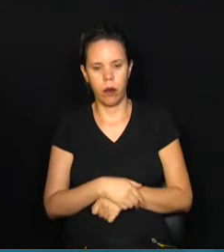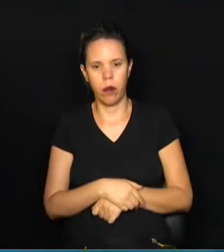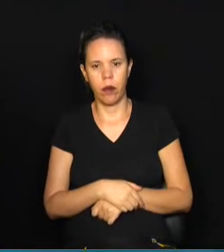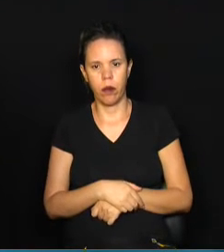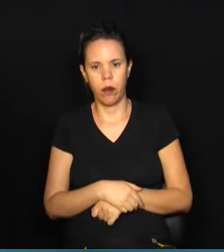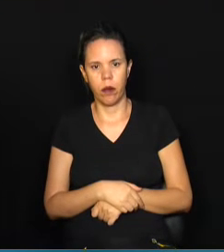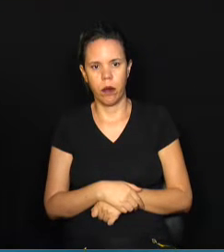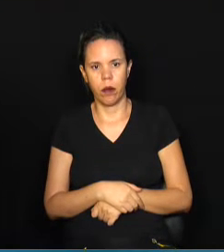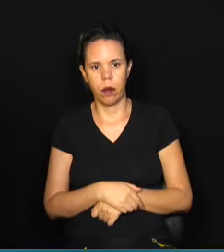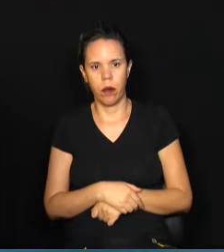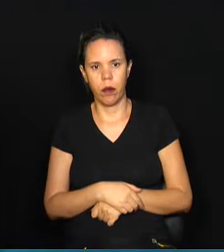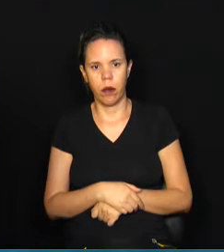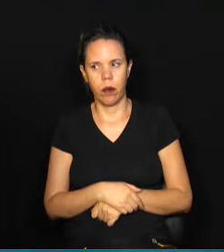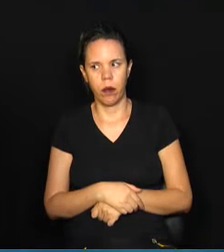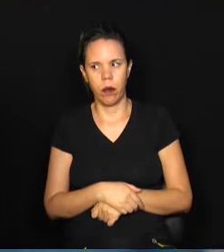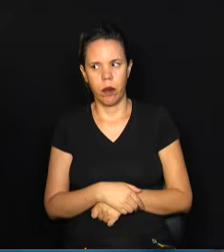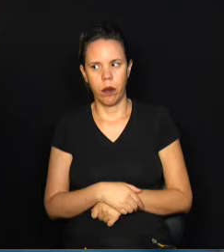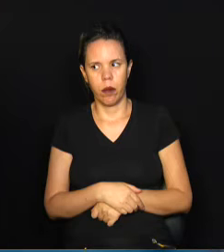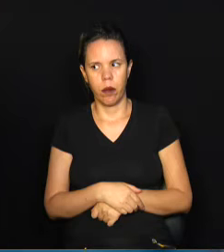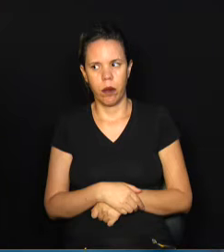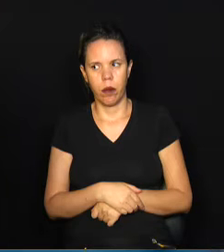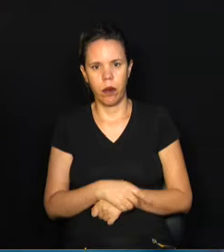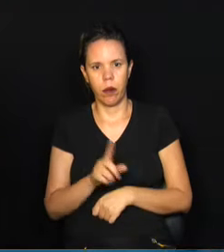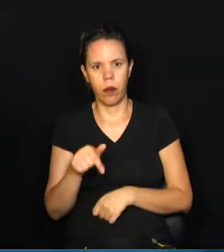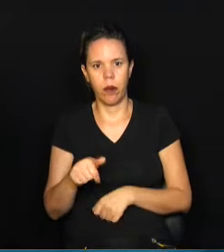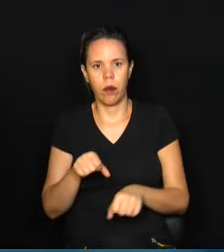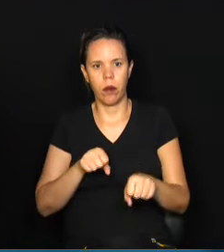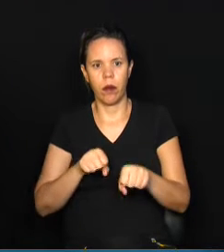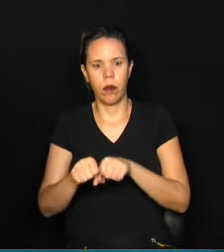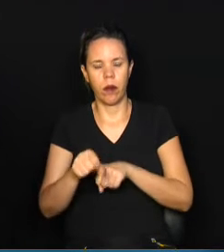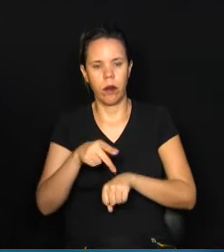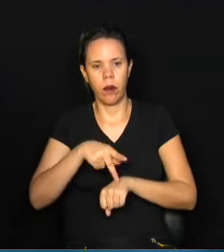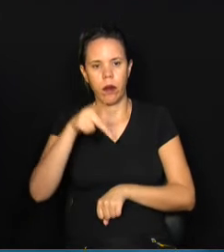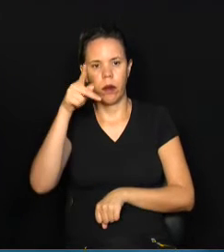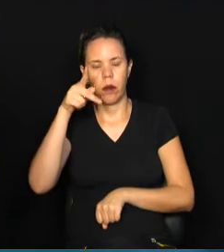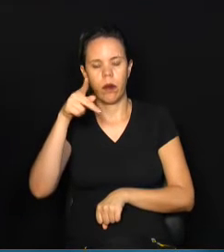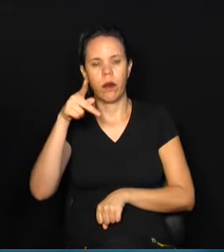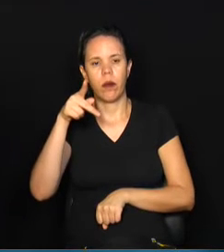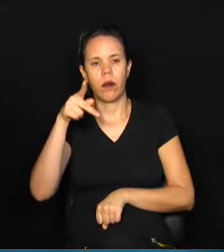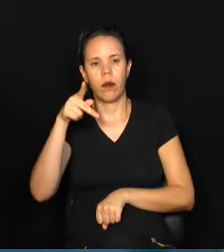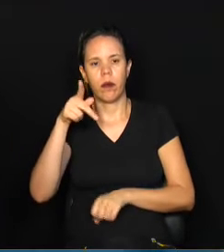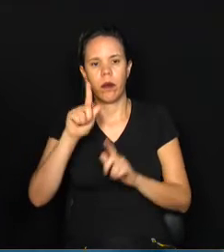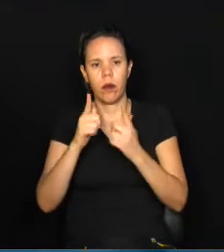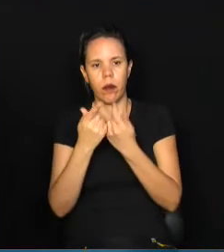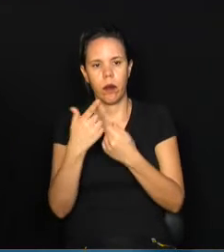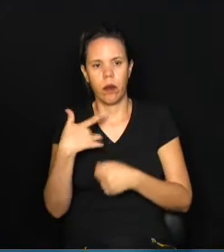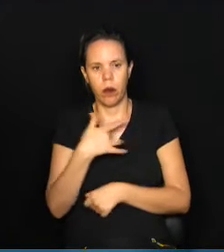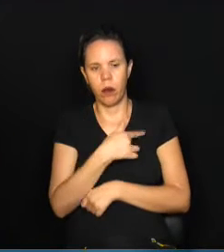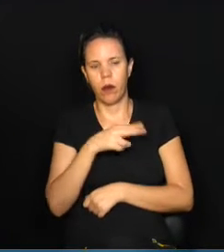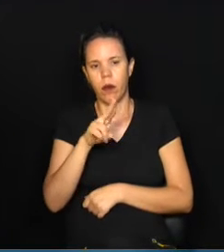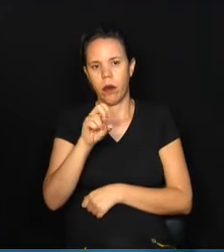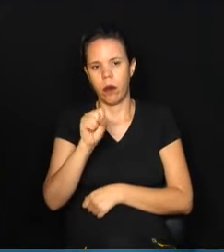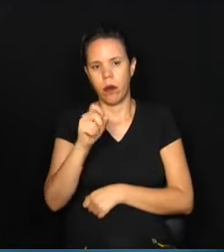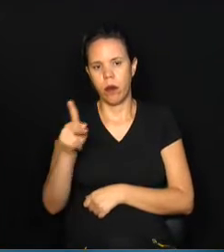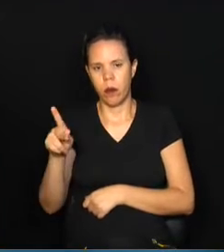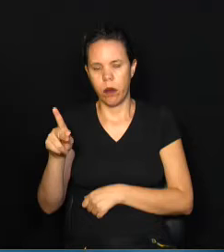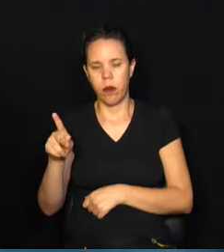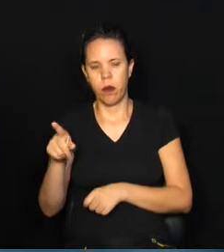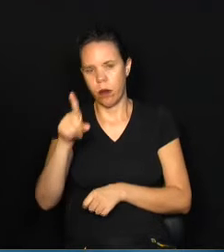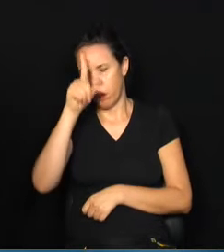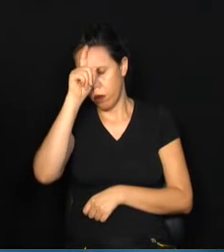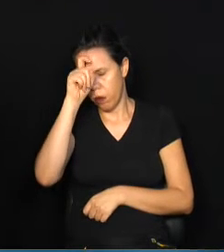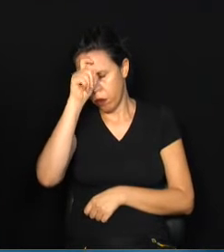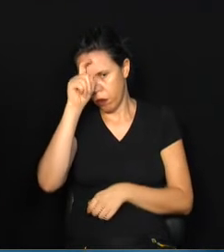senhor que é bacharel, optometrista, pós-graduado em gestão de saúde pela USP e também pelo Hospital